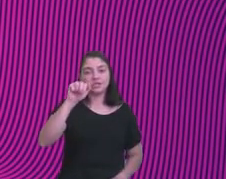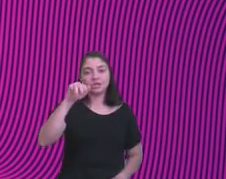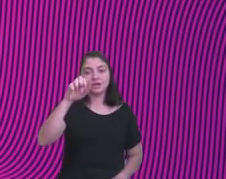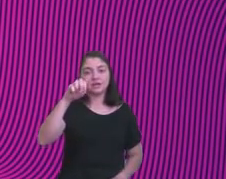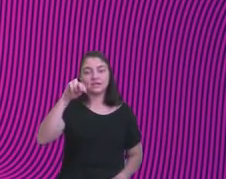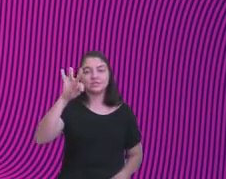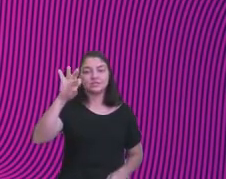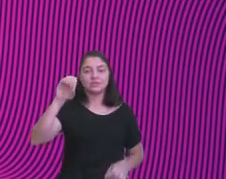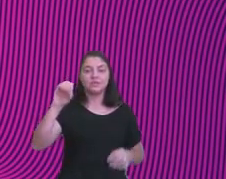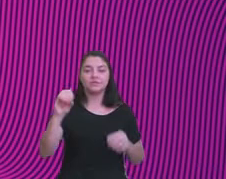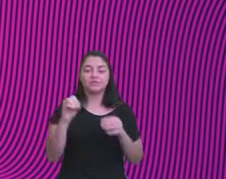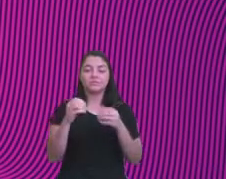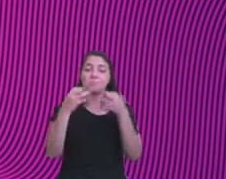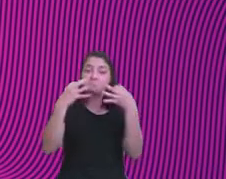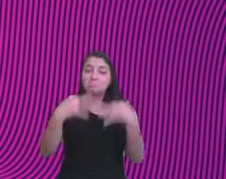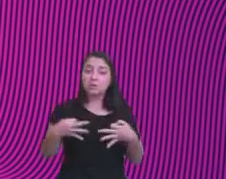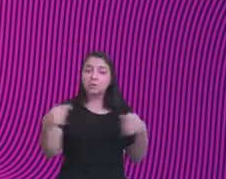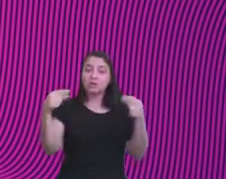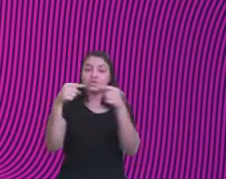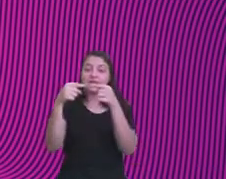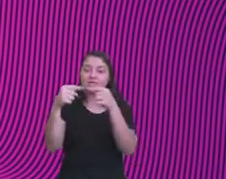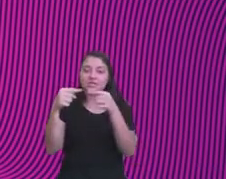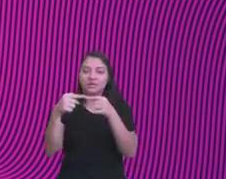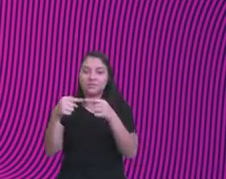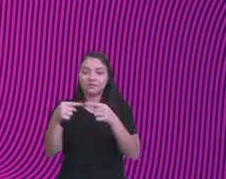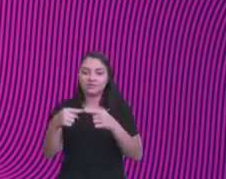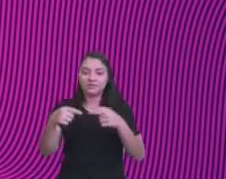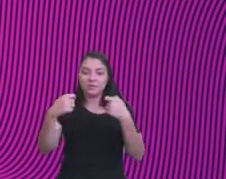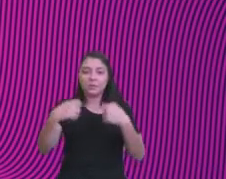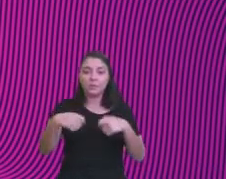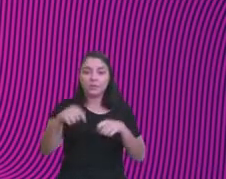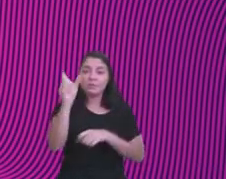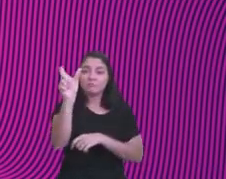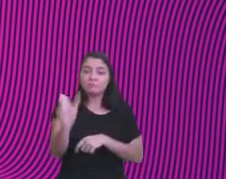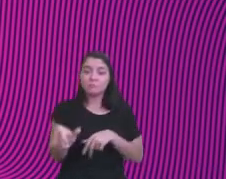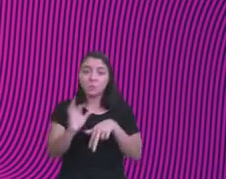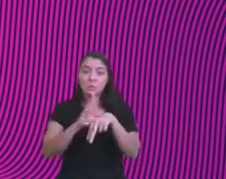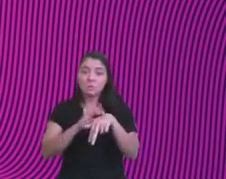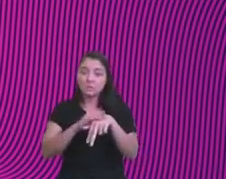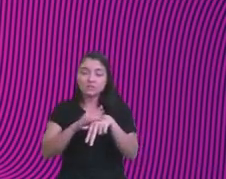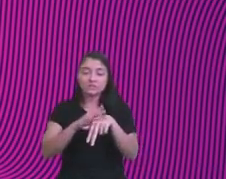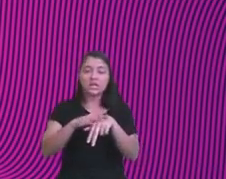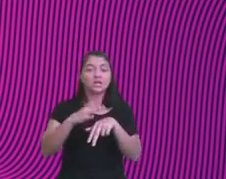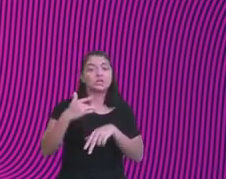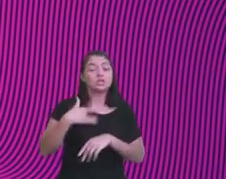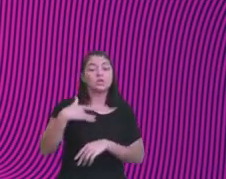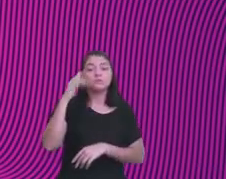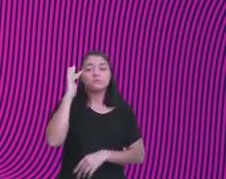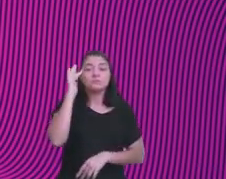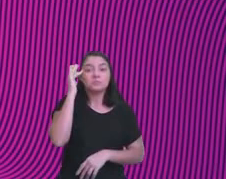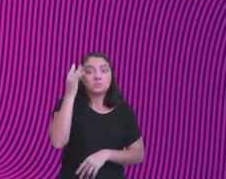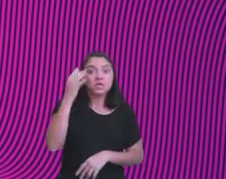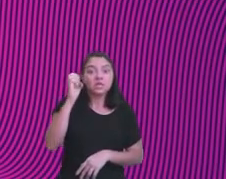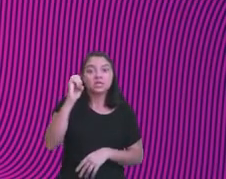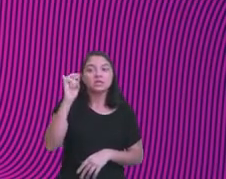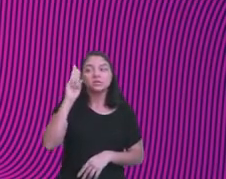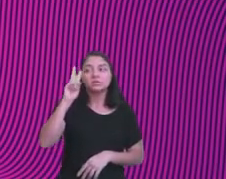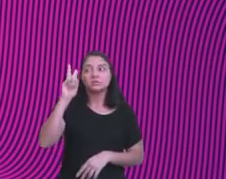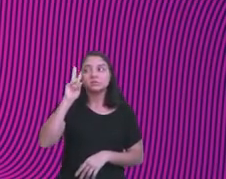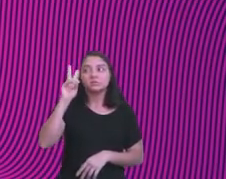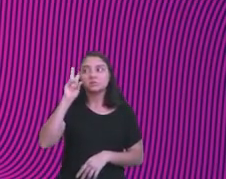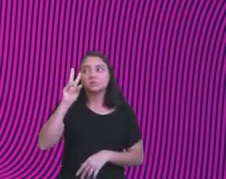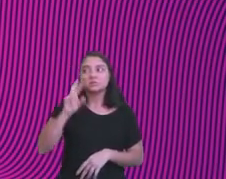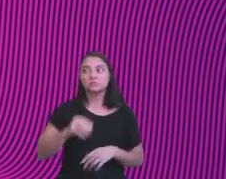com contrato hepatoespecífico, eu não me recordo se foi o caso, eu acho que é extremamente importante para você